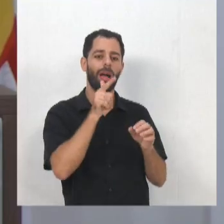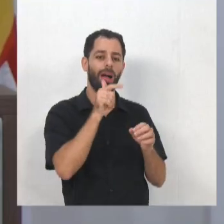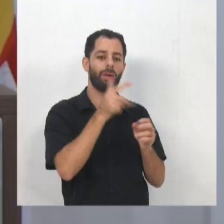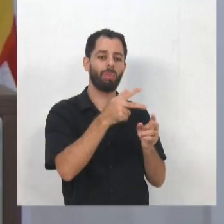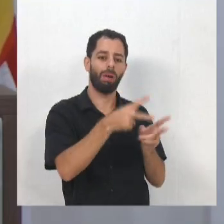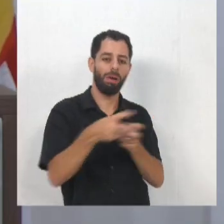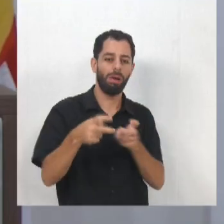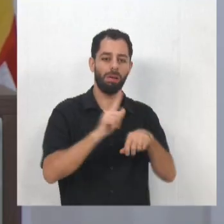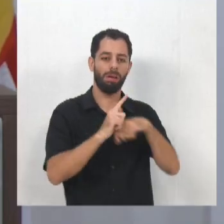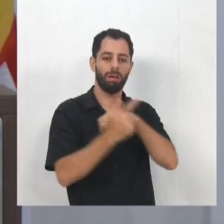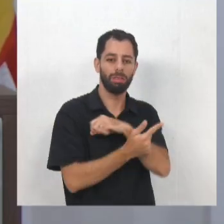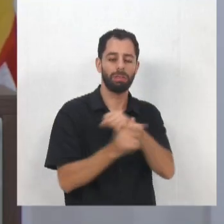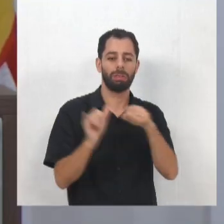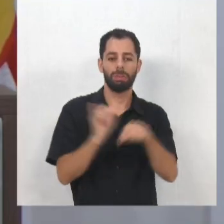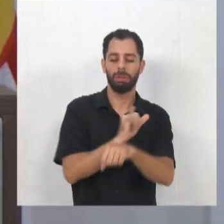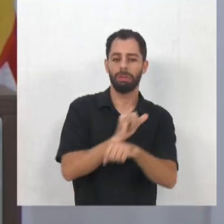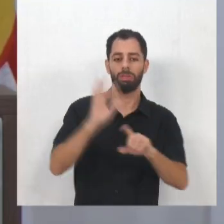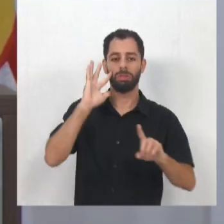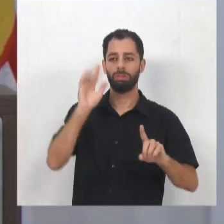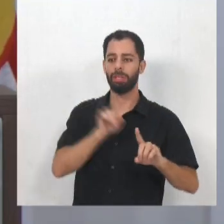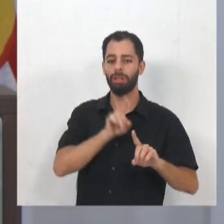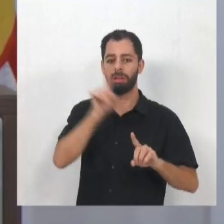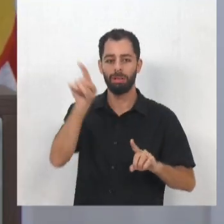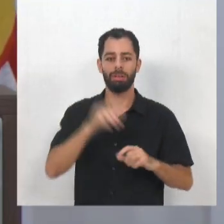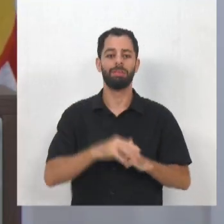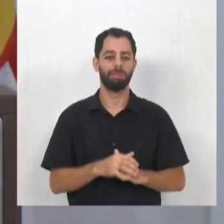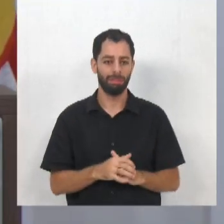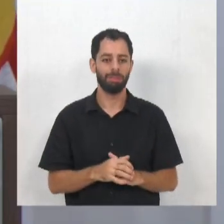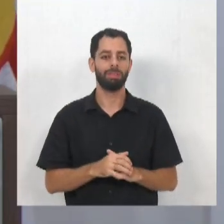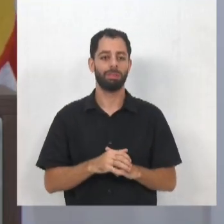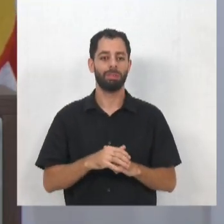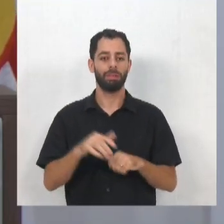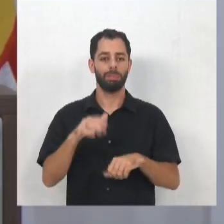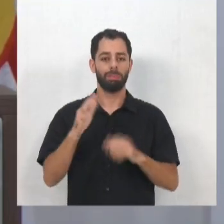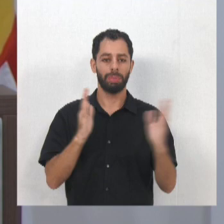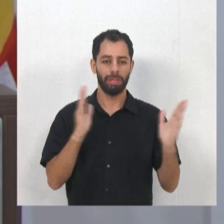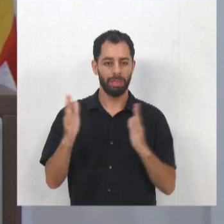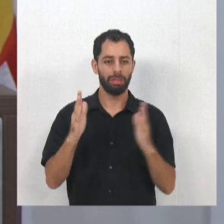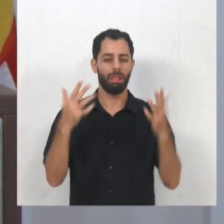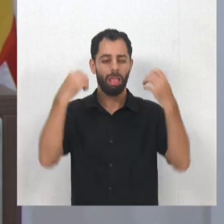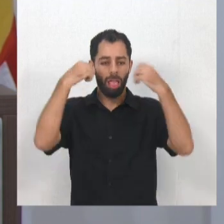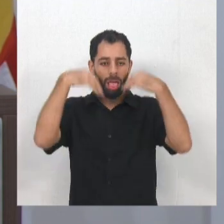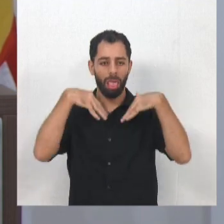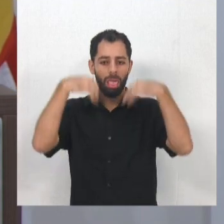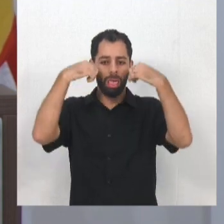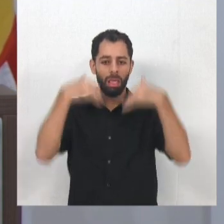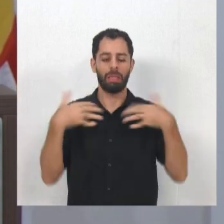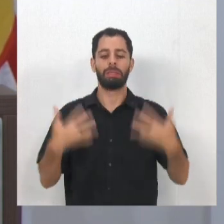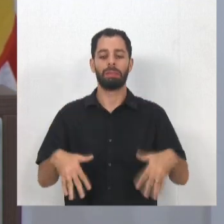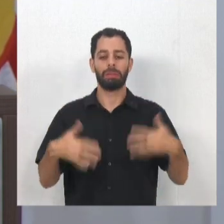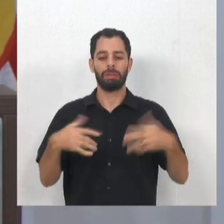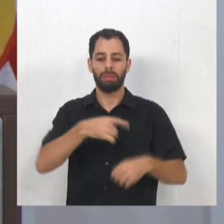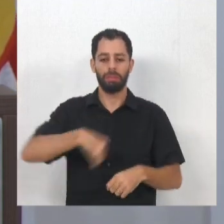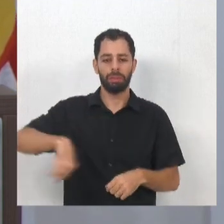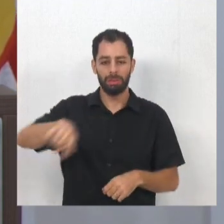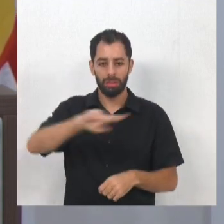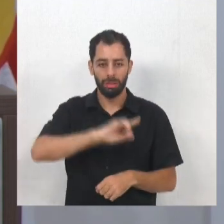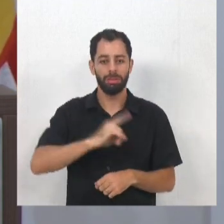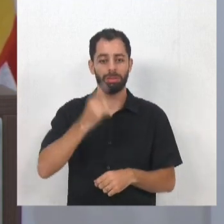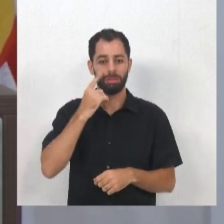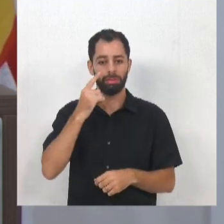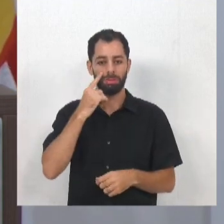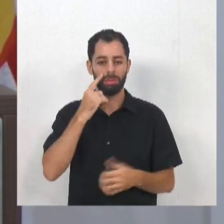fazer paliativos para resolver a falta de água, porque vai chegar o verão, vai explodir novamente, vereador Adriano, e todos nós aqui vamos receber nos nossos